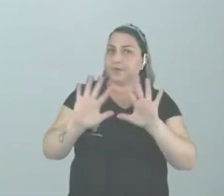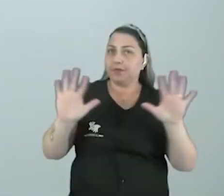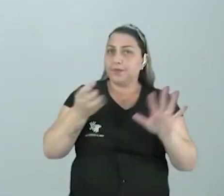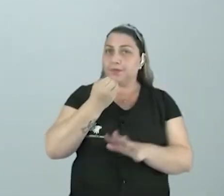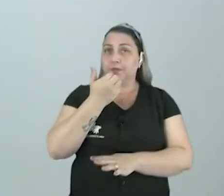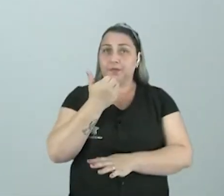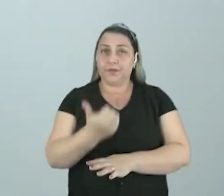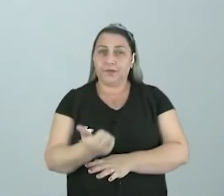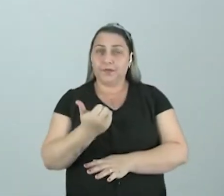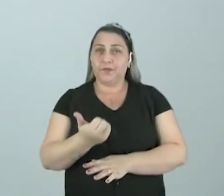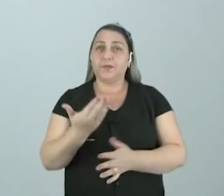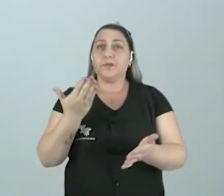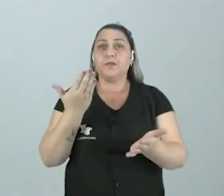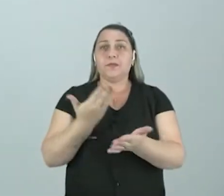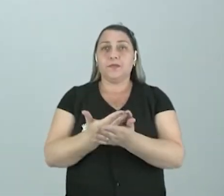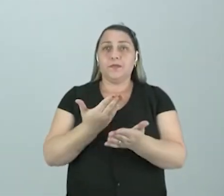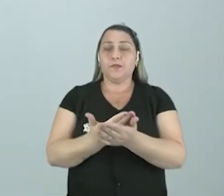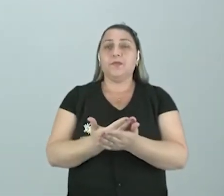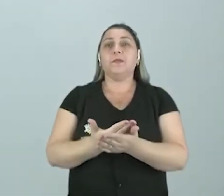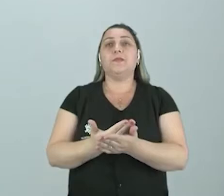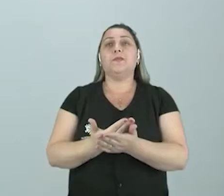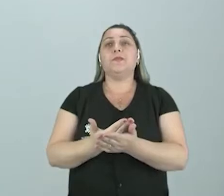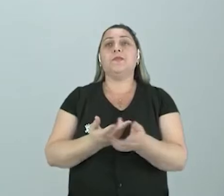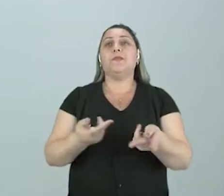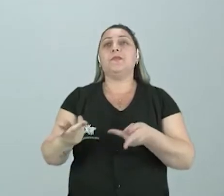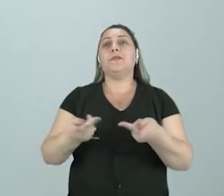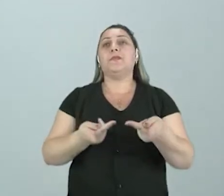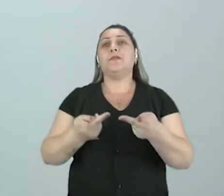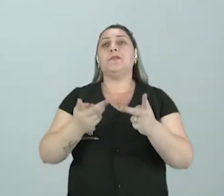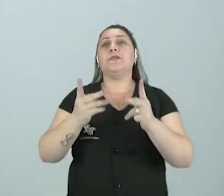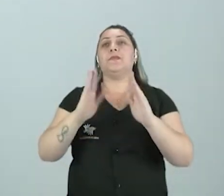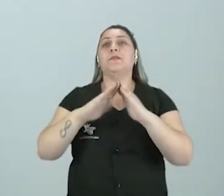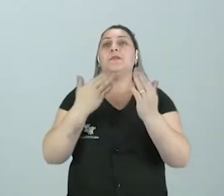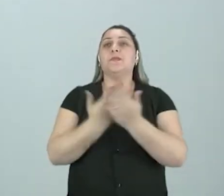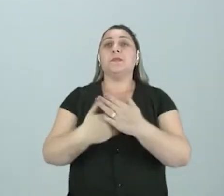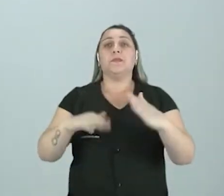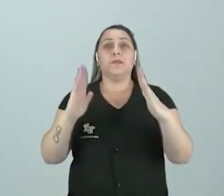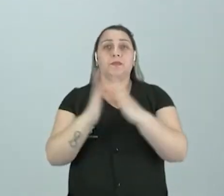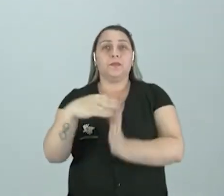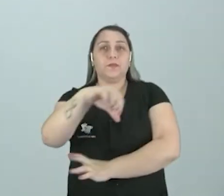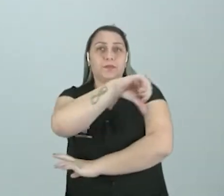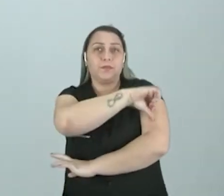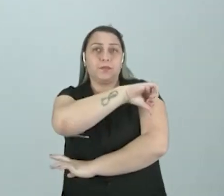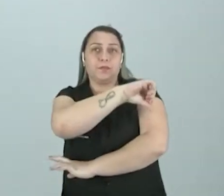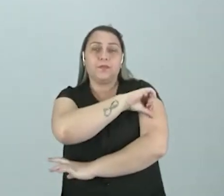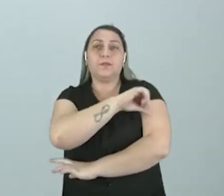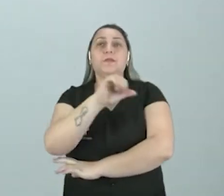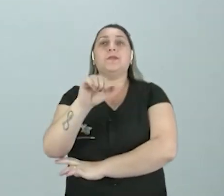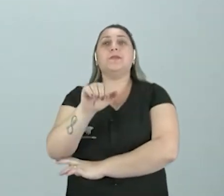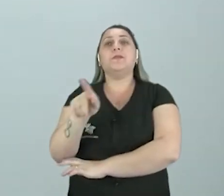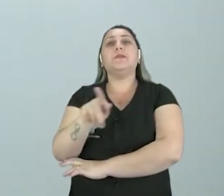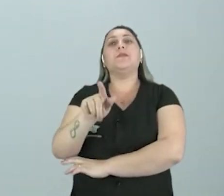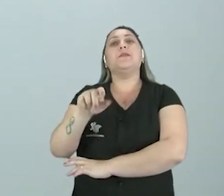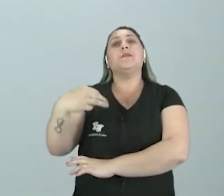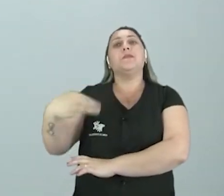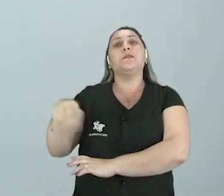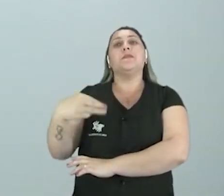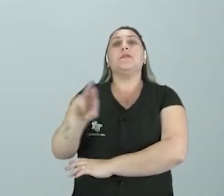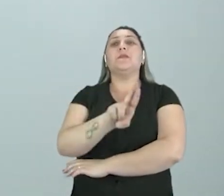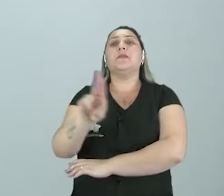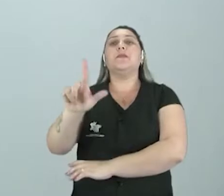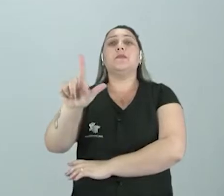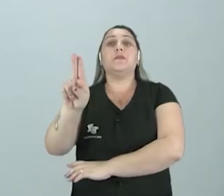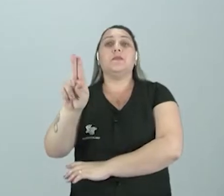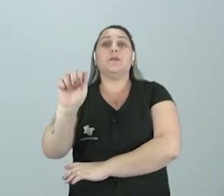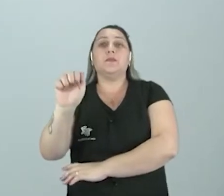Olá, tudo bem? Vamos hoje para mais uma aula do projeto Escola em Casa, hoje nossa aula para o 9º ano. Meu nome é Luan Felipe, sou professor de